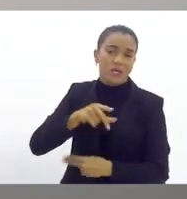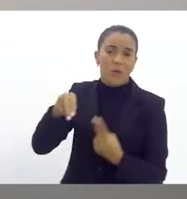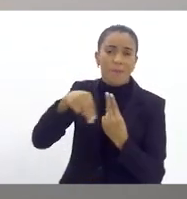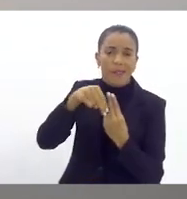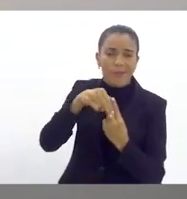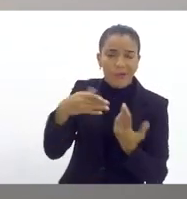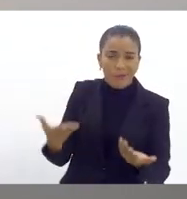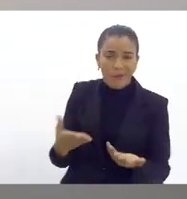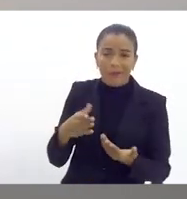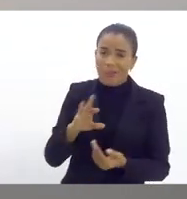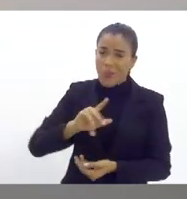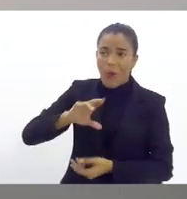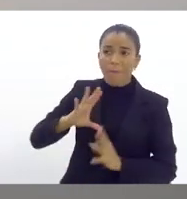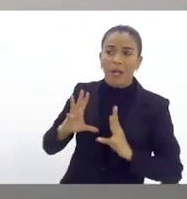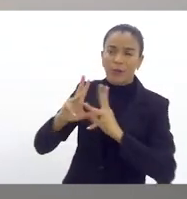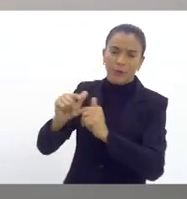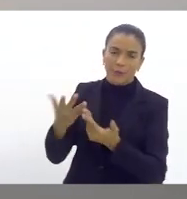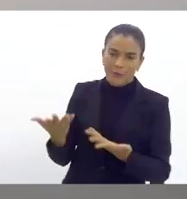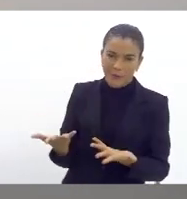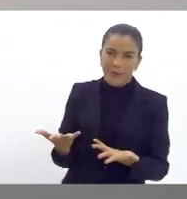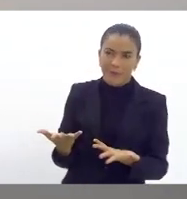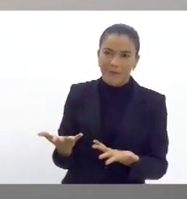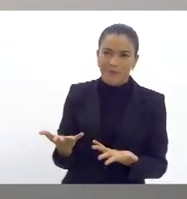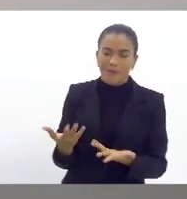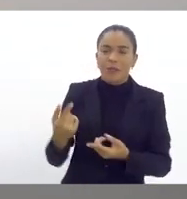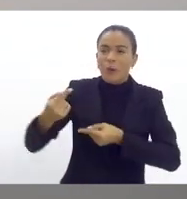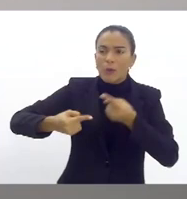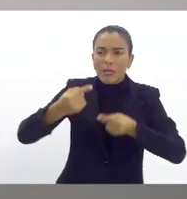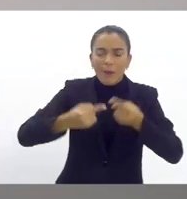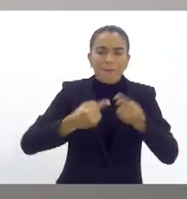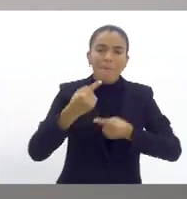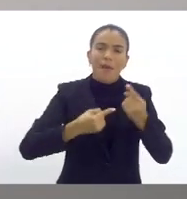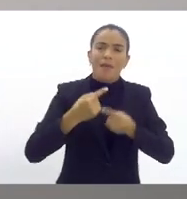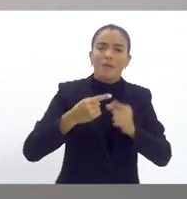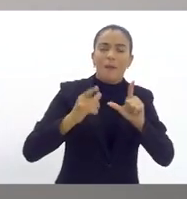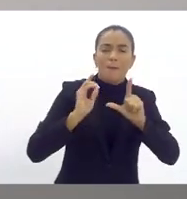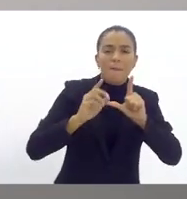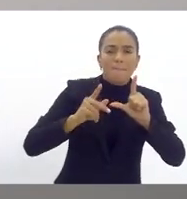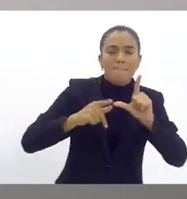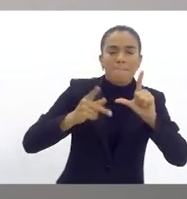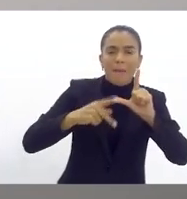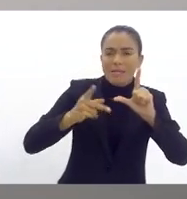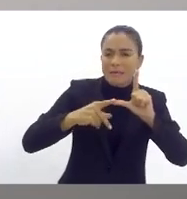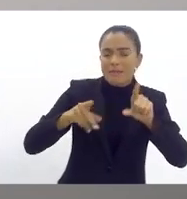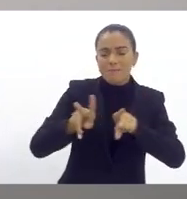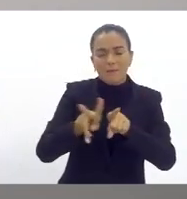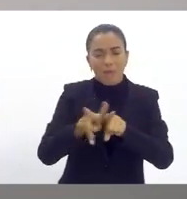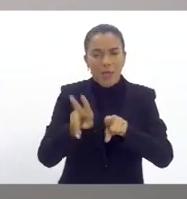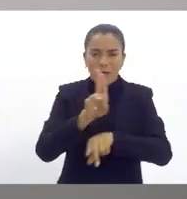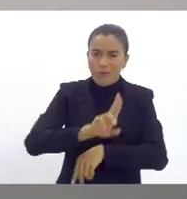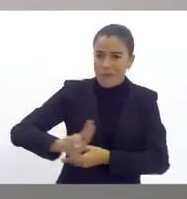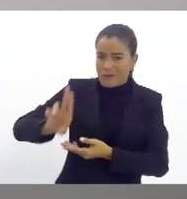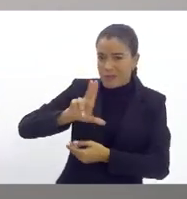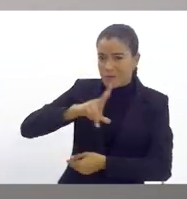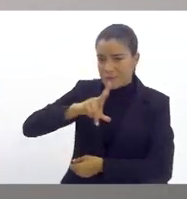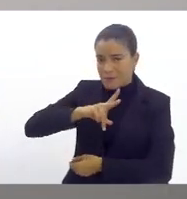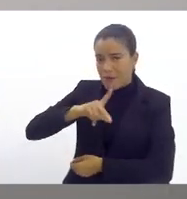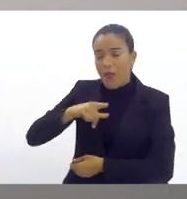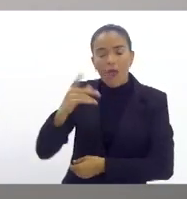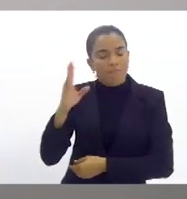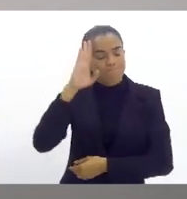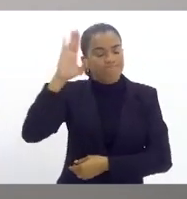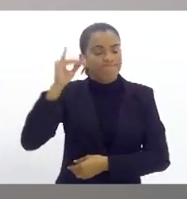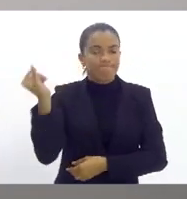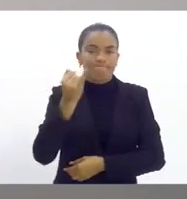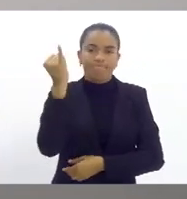e nem é para todo mundo então é debates como Passe Livre segurança alimentar dos Estudantes das Universidades privadas também é fundamental pra